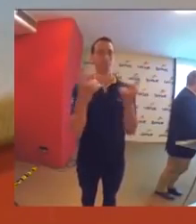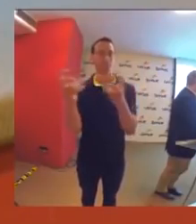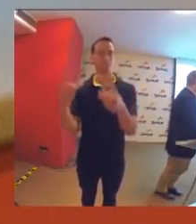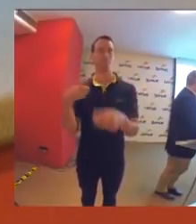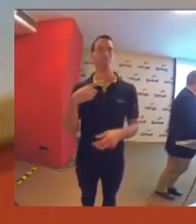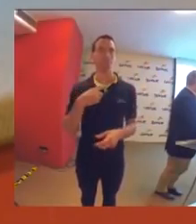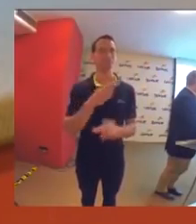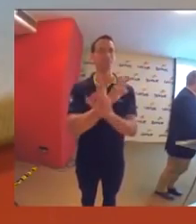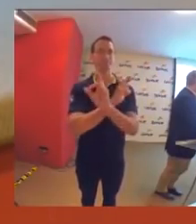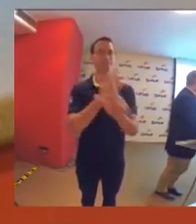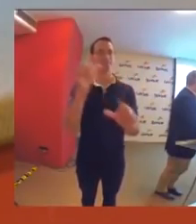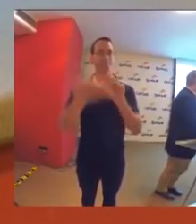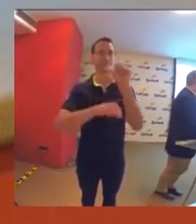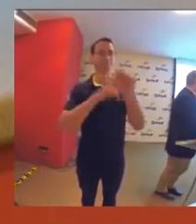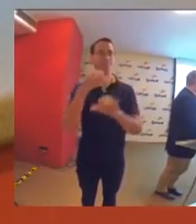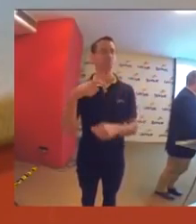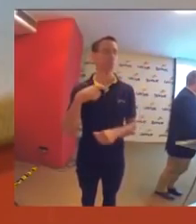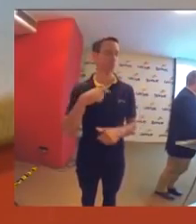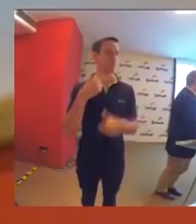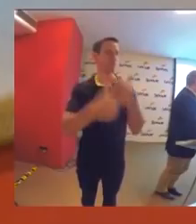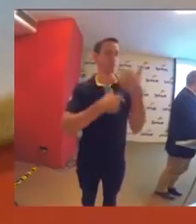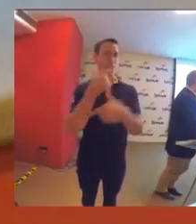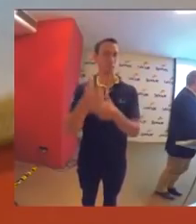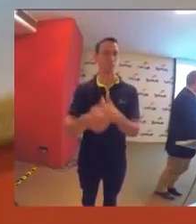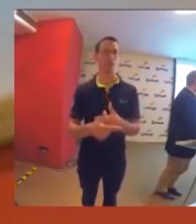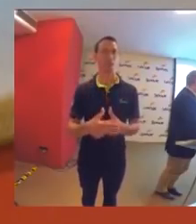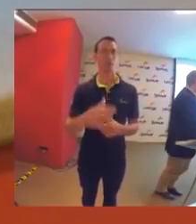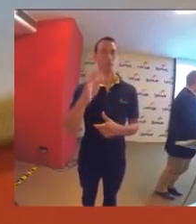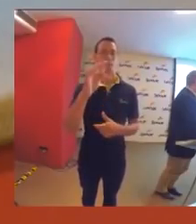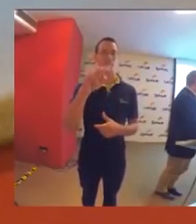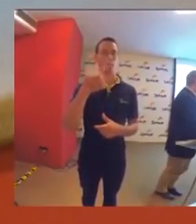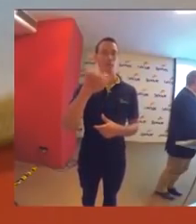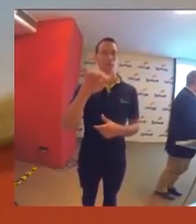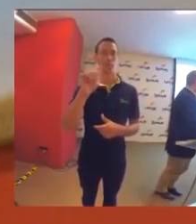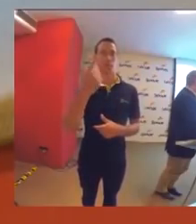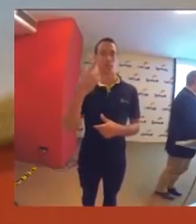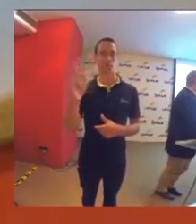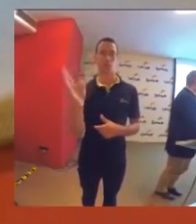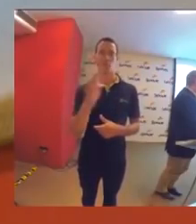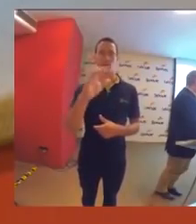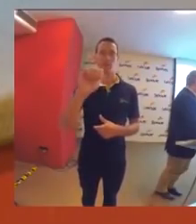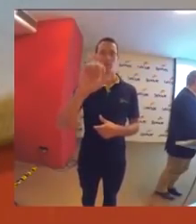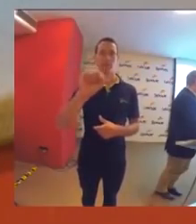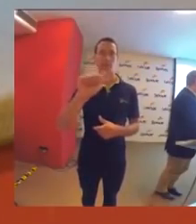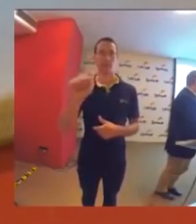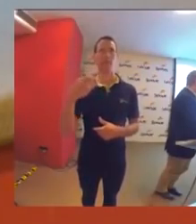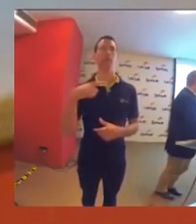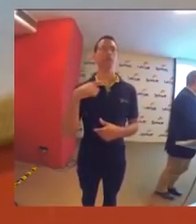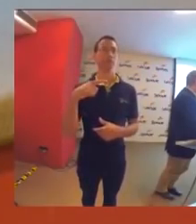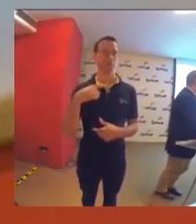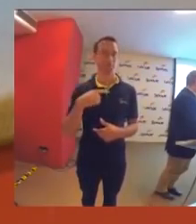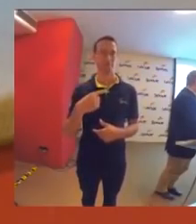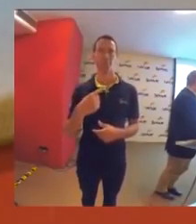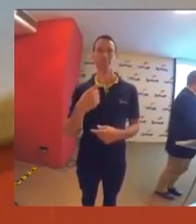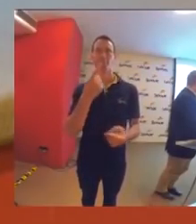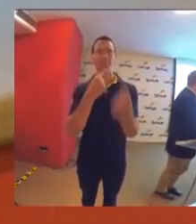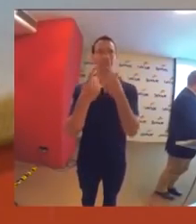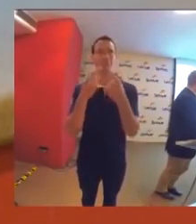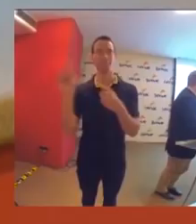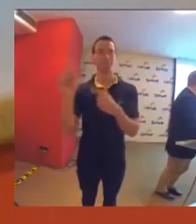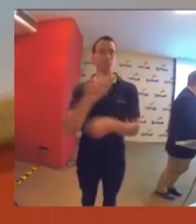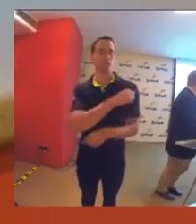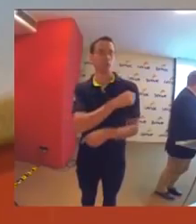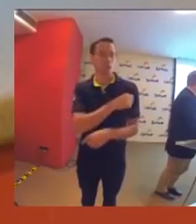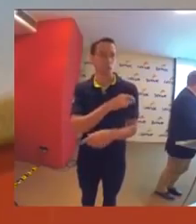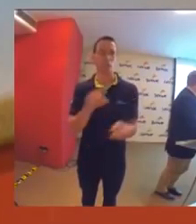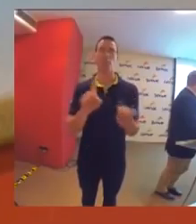um trabalho também com a Fundação Casa, e a gente também vê no depoimento dos alunos e dos professores a